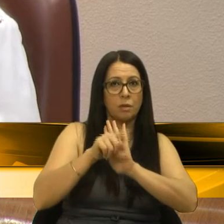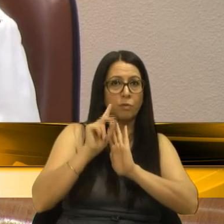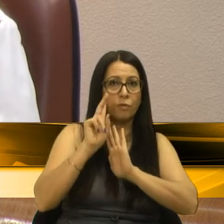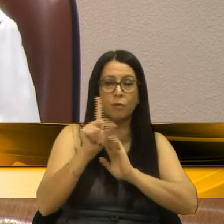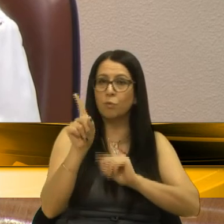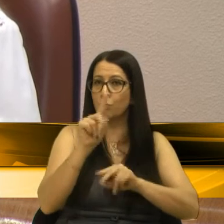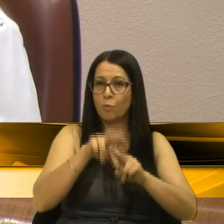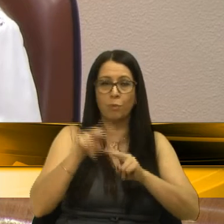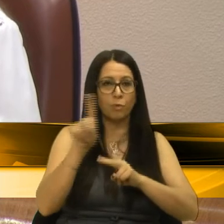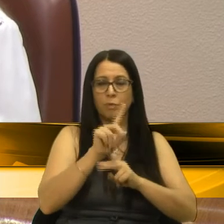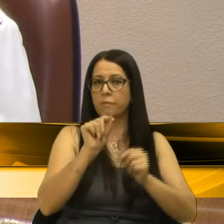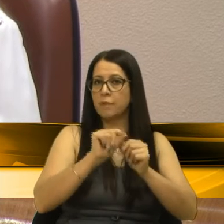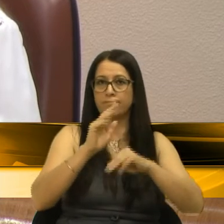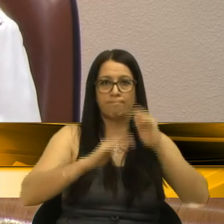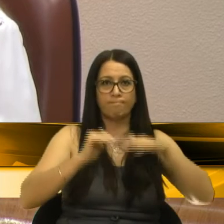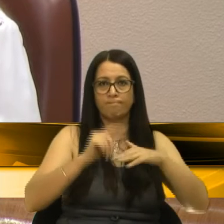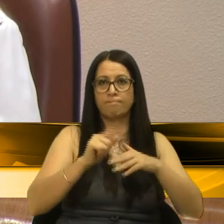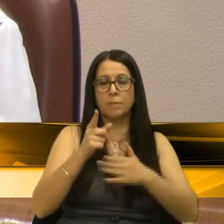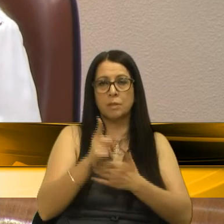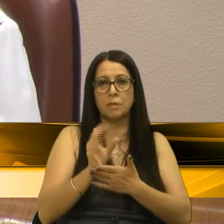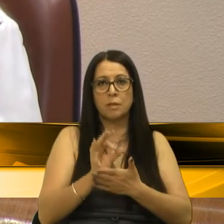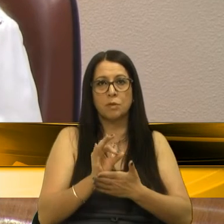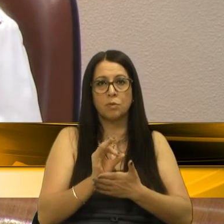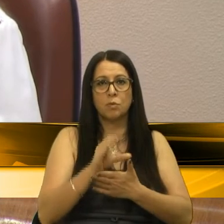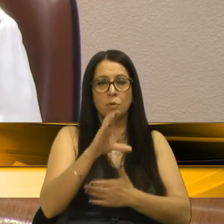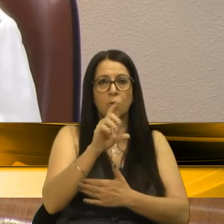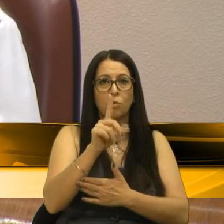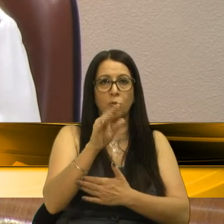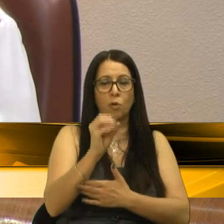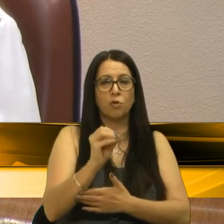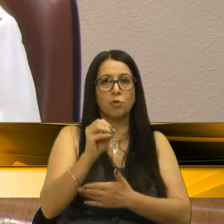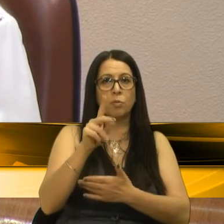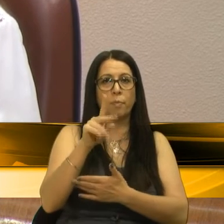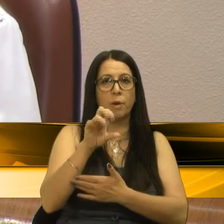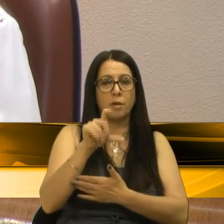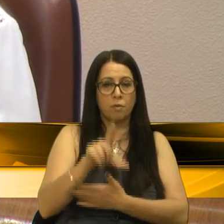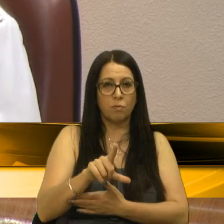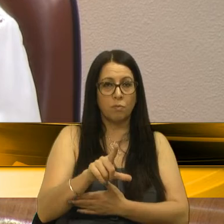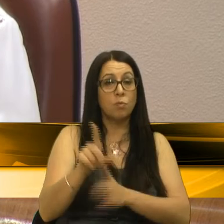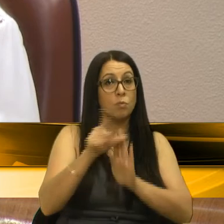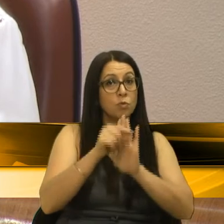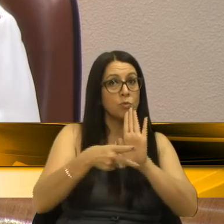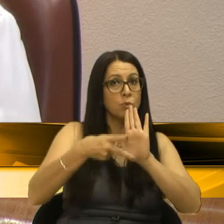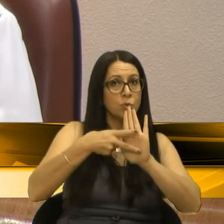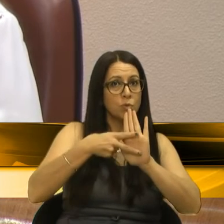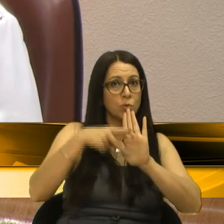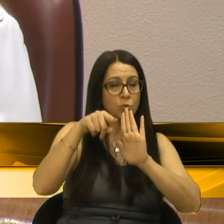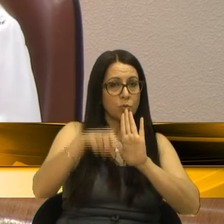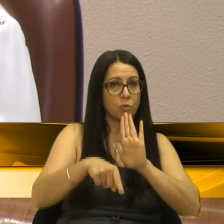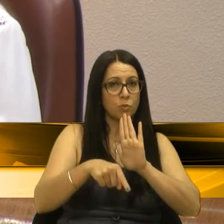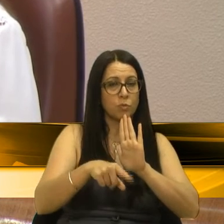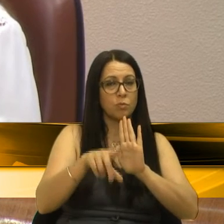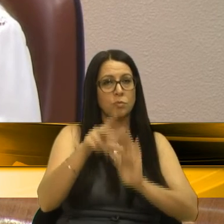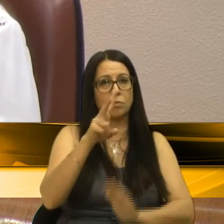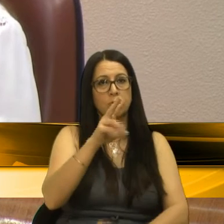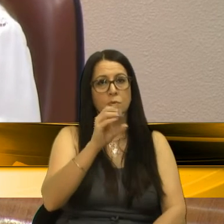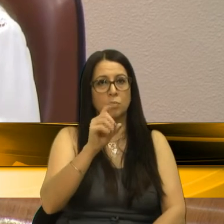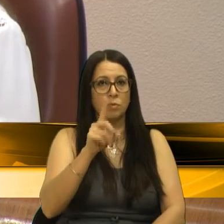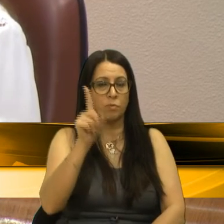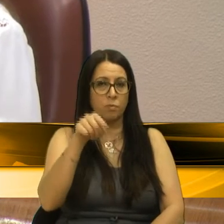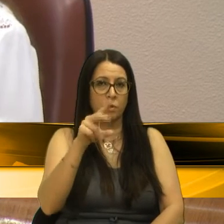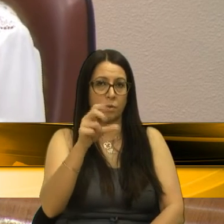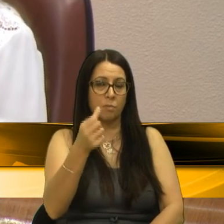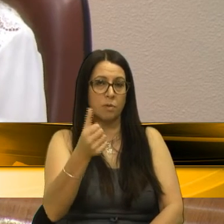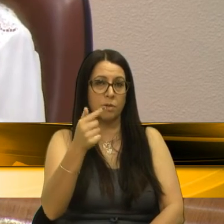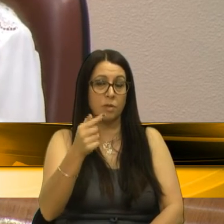qual não é aplicável de forma subsidiária ao Código de Processo Penal. O artigo 2º do Decreto-Lei nº 201/67